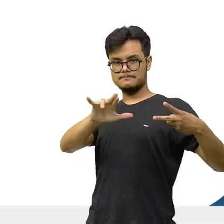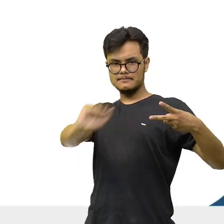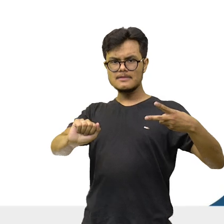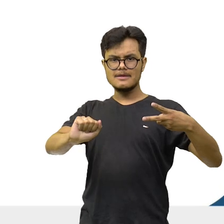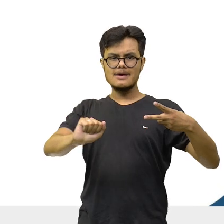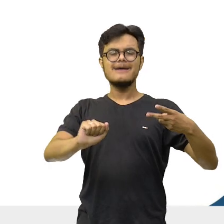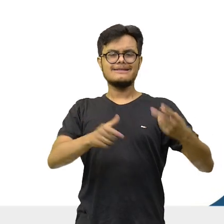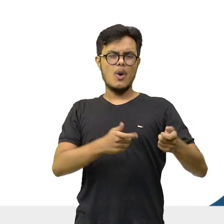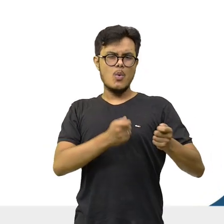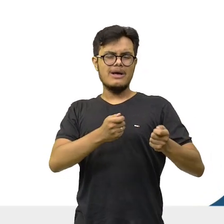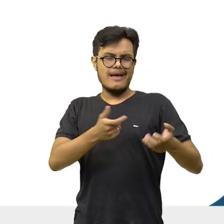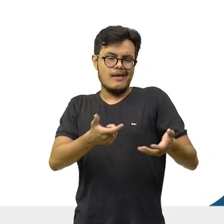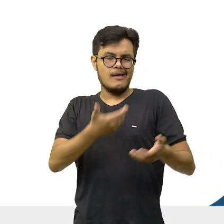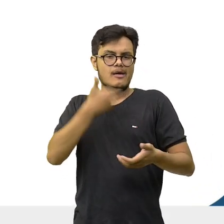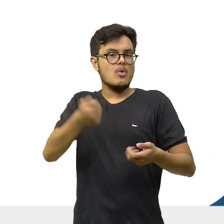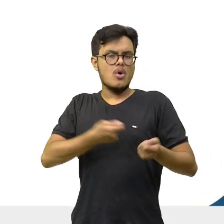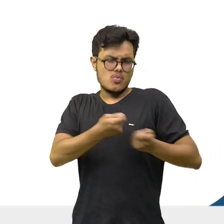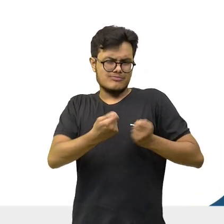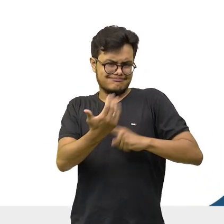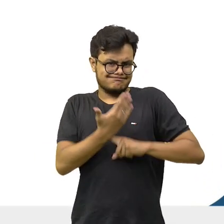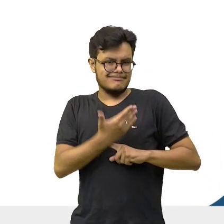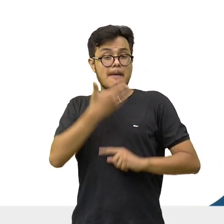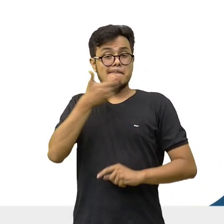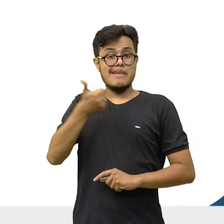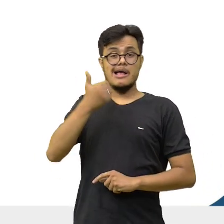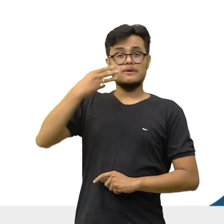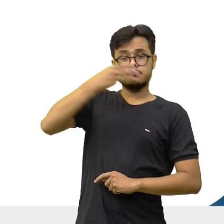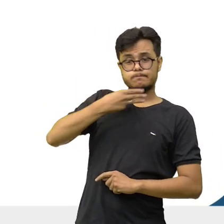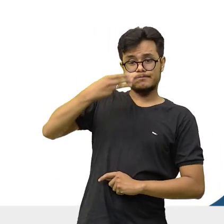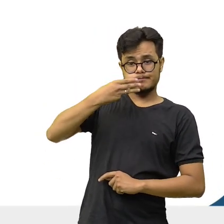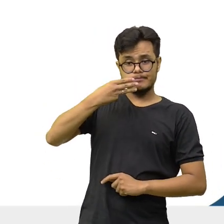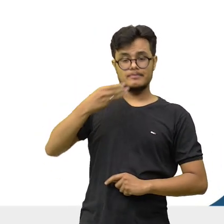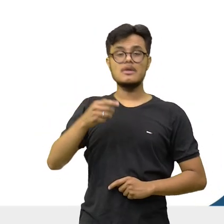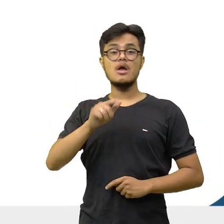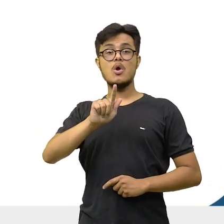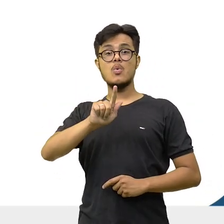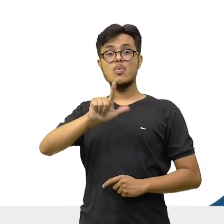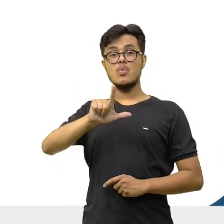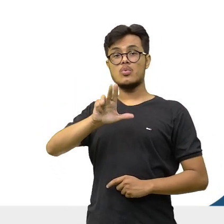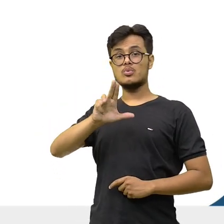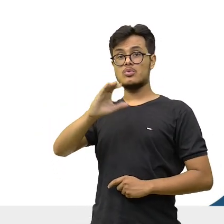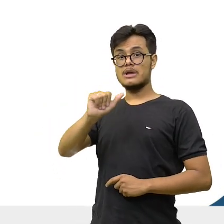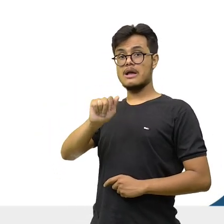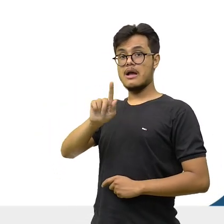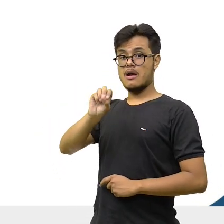sanguínea. Glucagon aumenta a glicose no sangue.